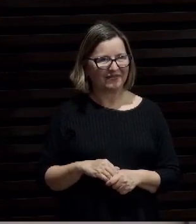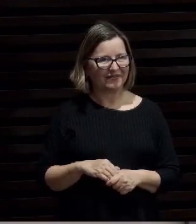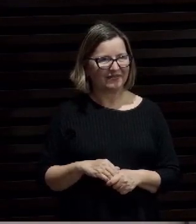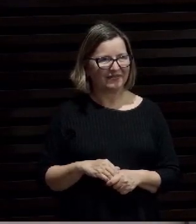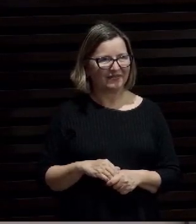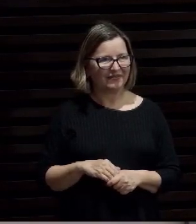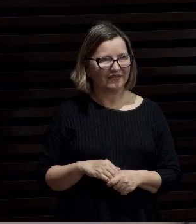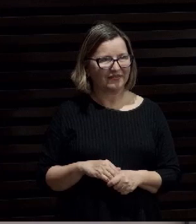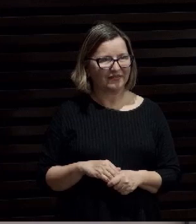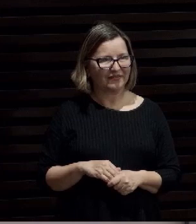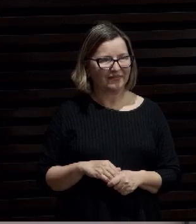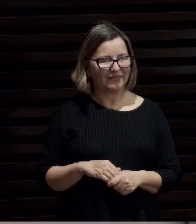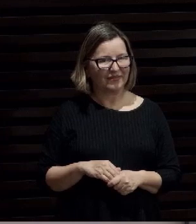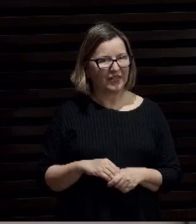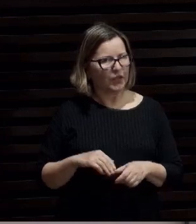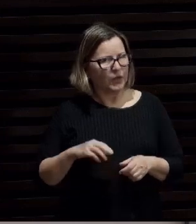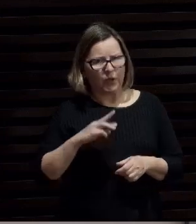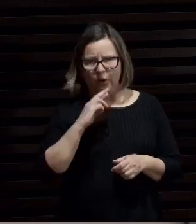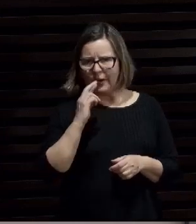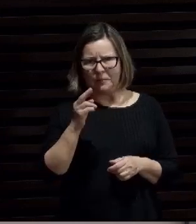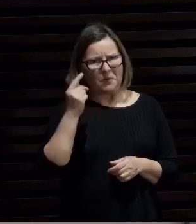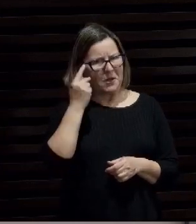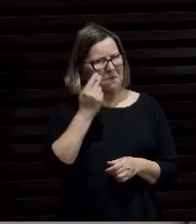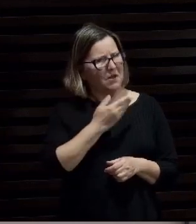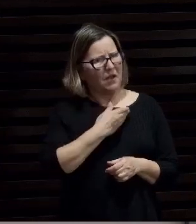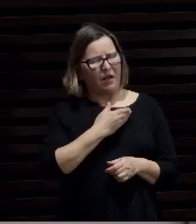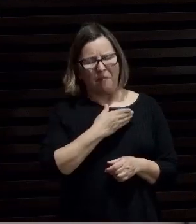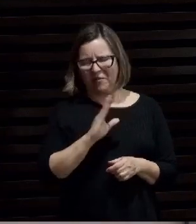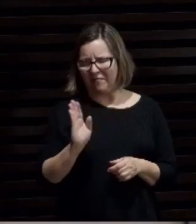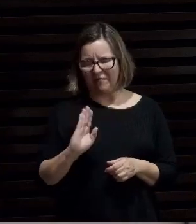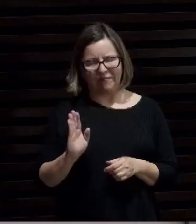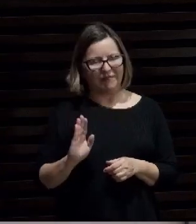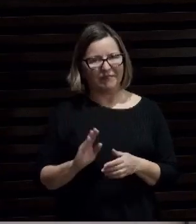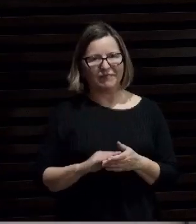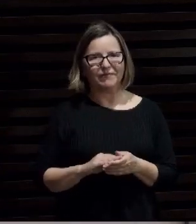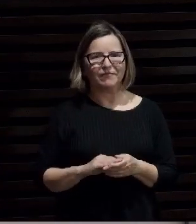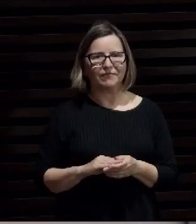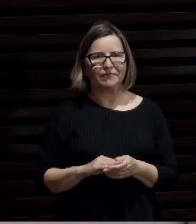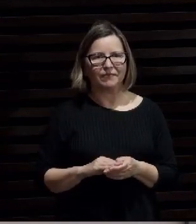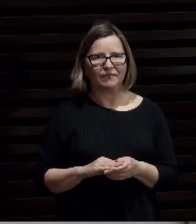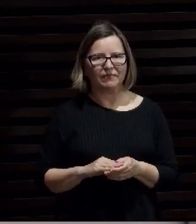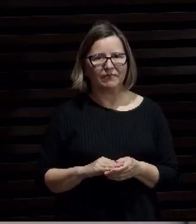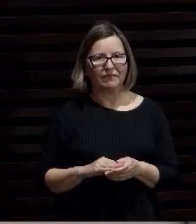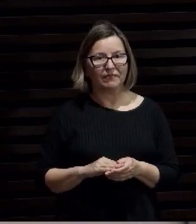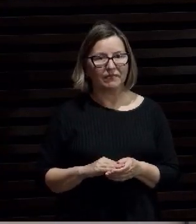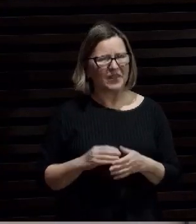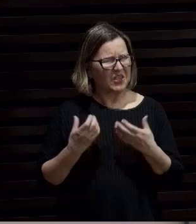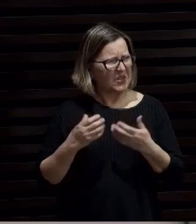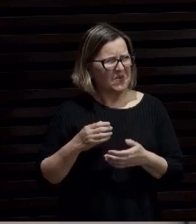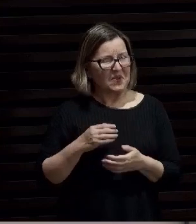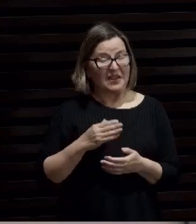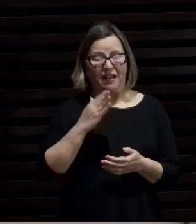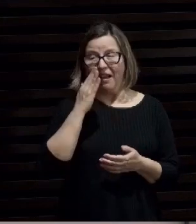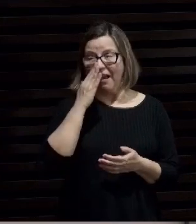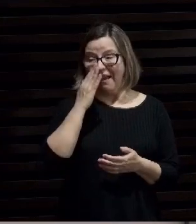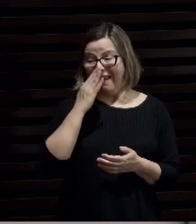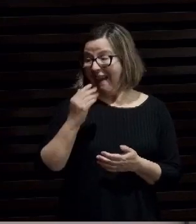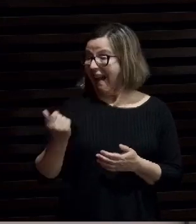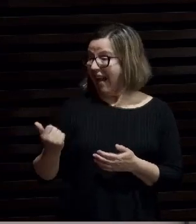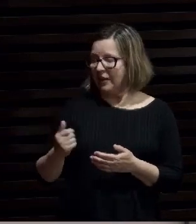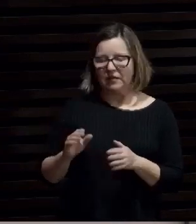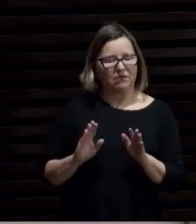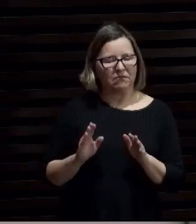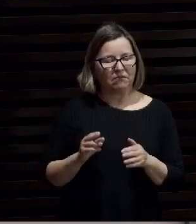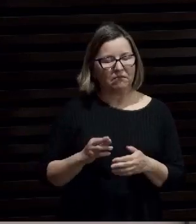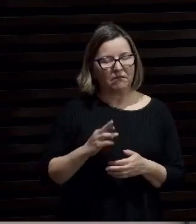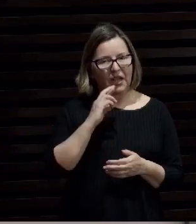Não responda isso para agradar o colega do lado ou o teu familiar, para impressionar ninguém, porque isso não tem valor algum. Responda